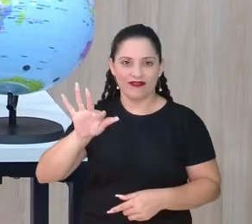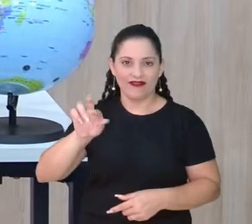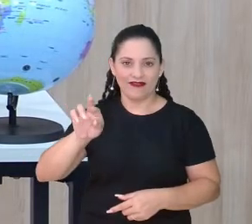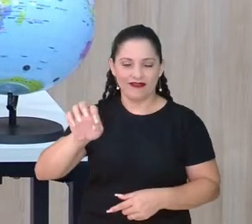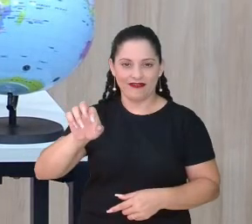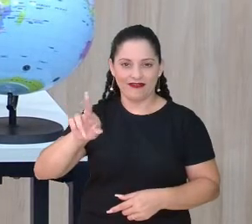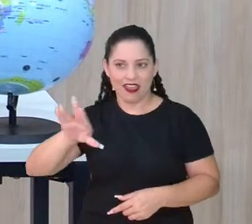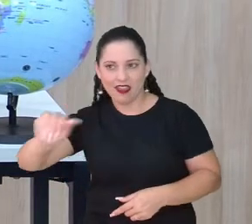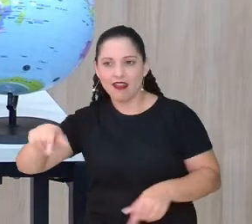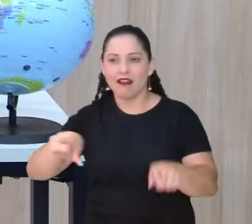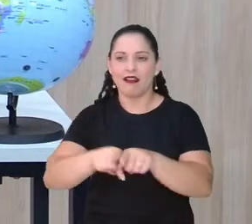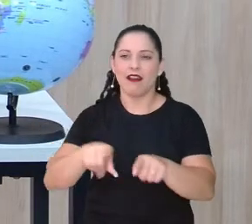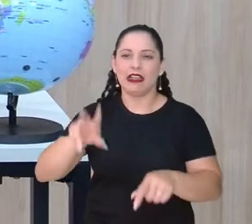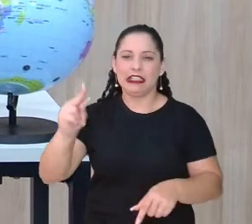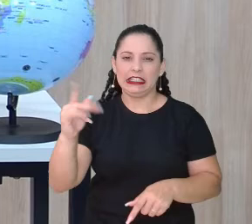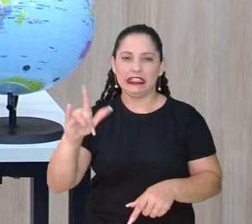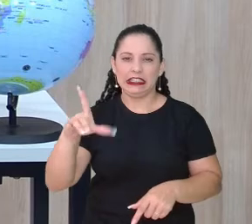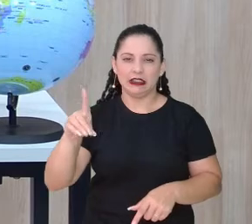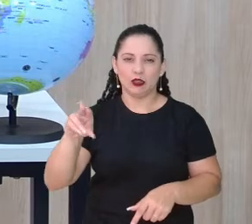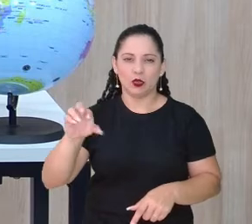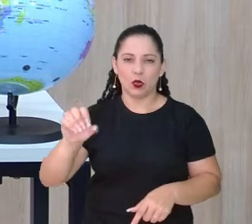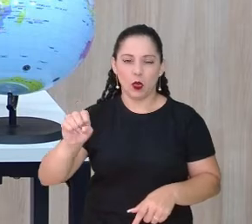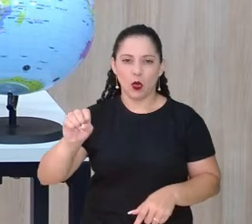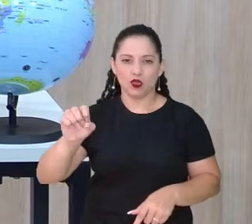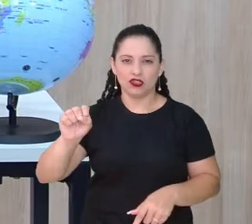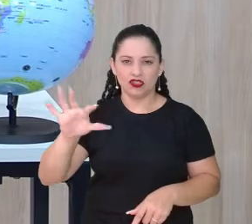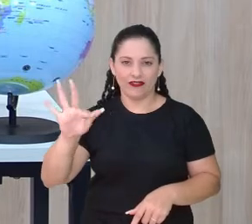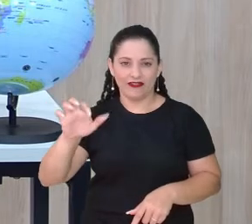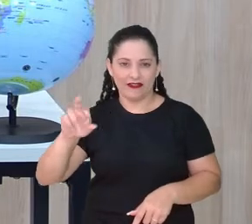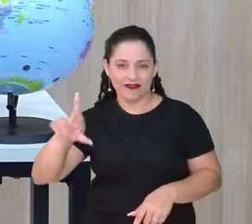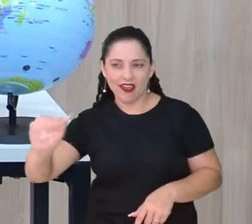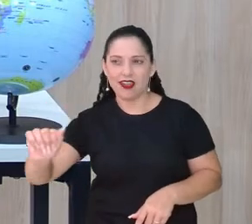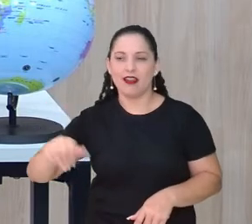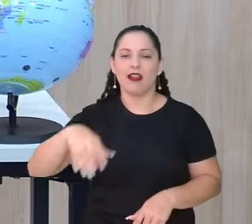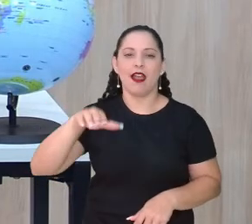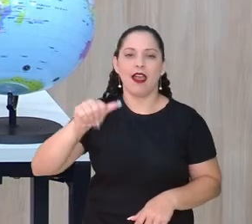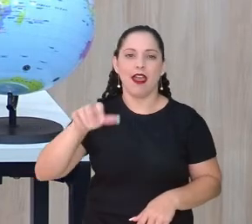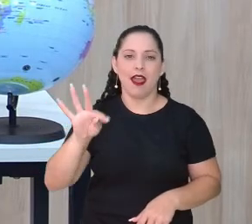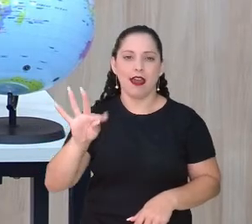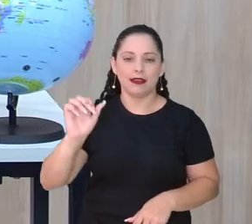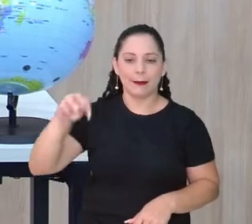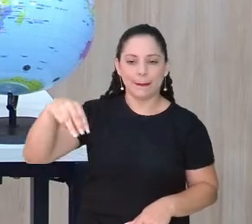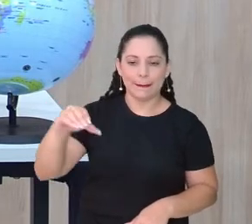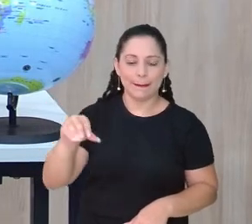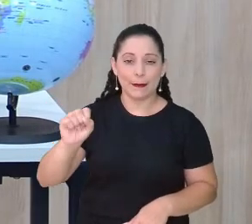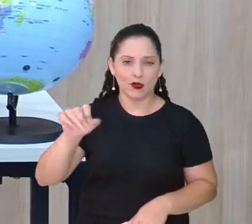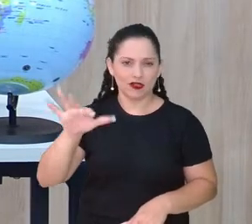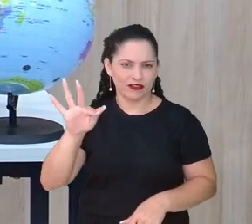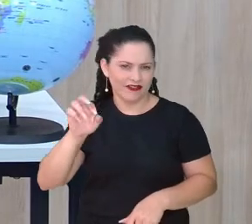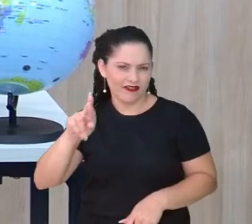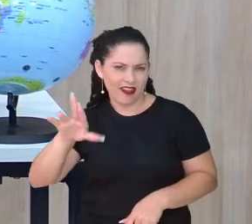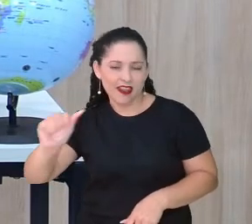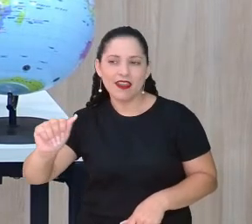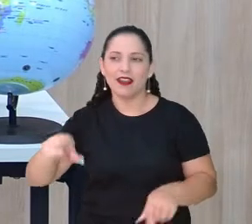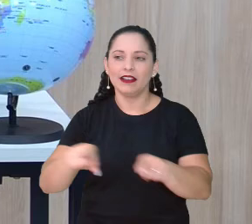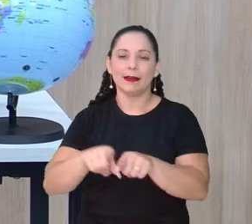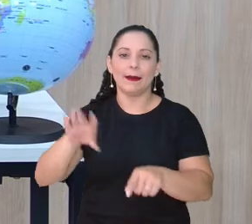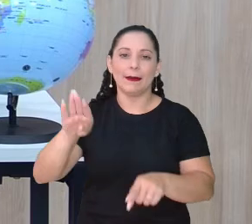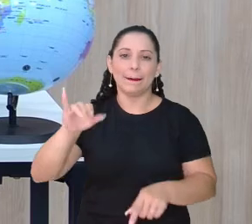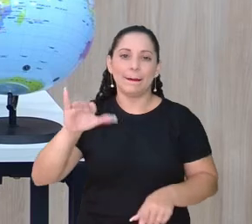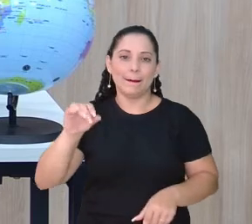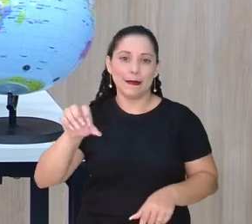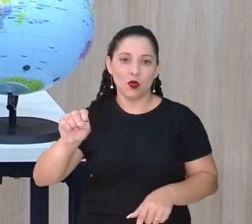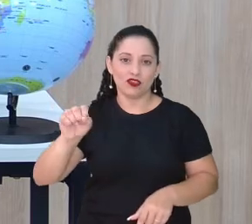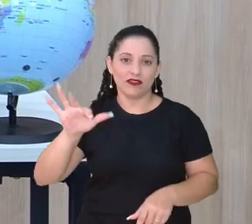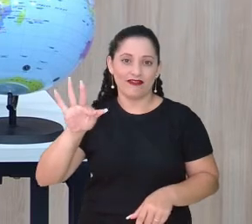pessoal? E a questão aí da escolha tem que ter um bom argumento. Ah, professora, eu gostei da litosfera. Explica a gente por quê. Justifica